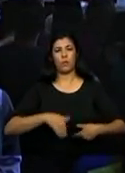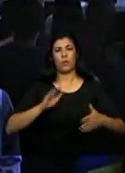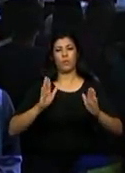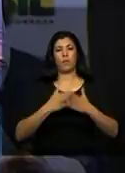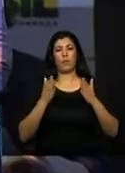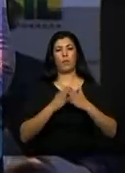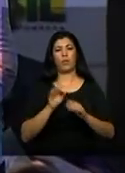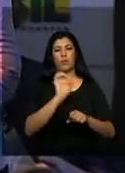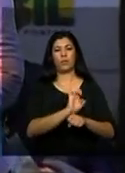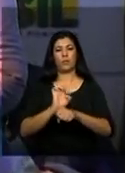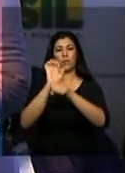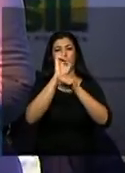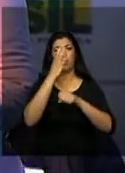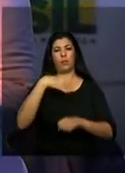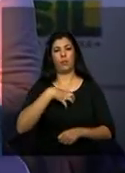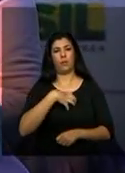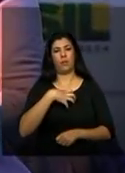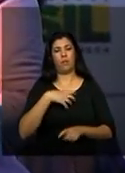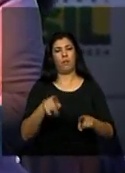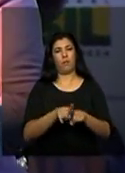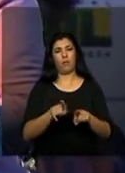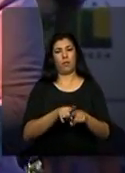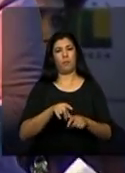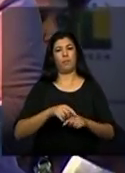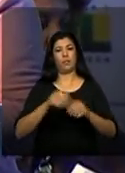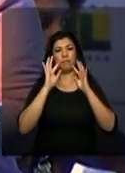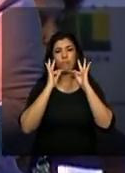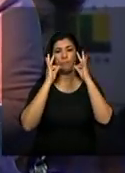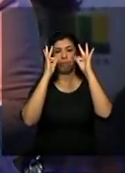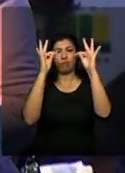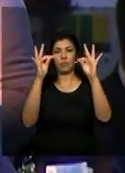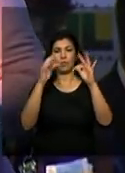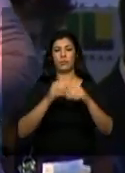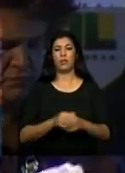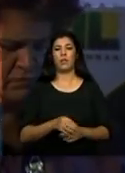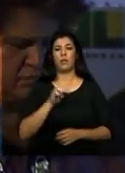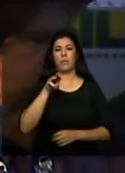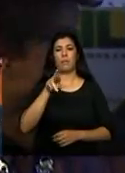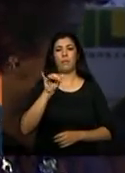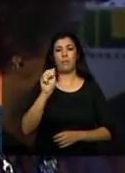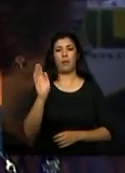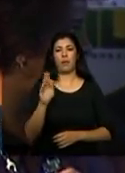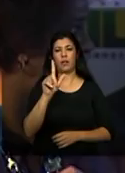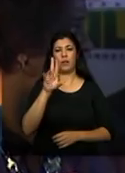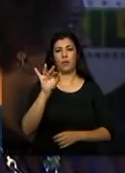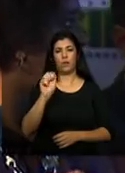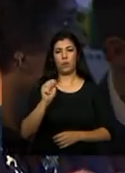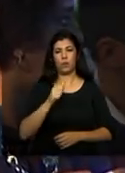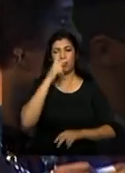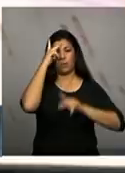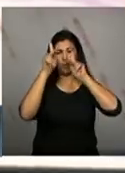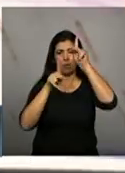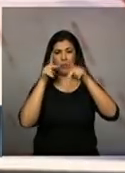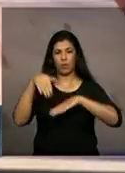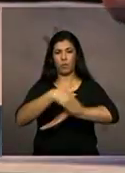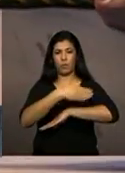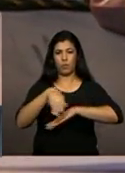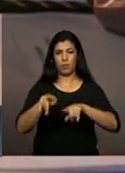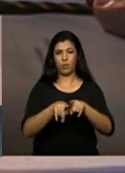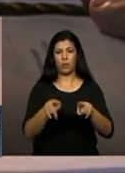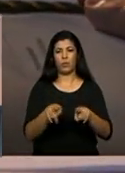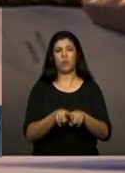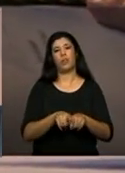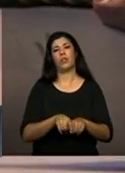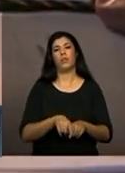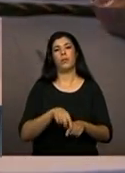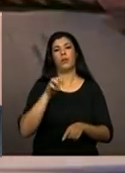Estado da Bahia. Convidamos para testemunha Maria Lúcia, do Movimento Nacional da População de Rua, e Leonildo José Monteiro,